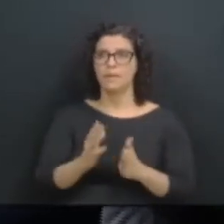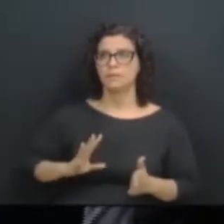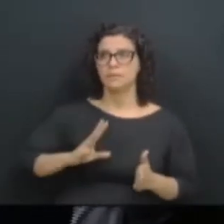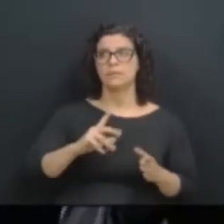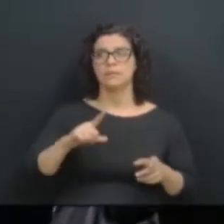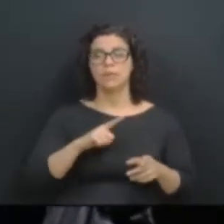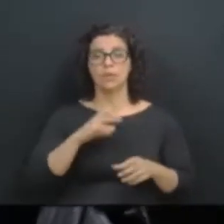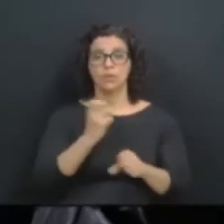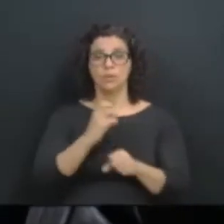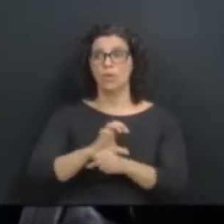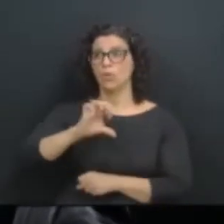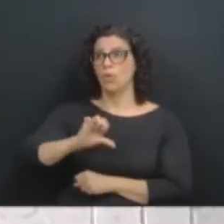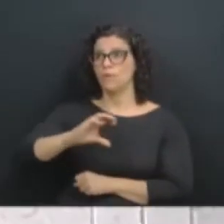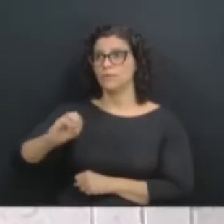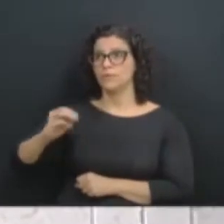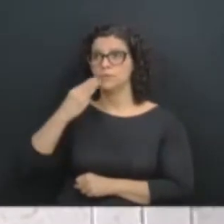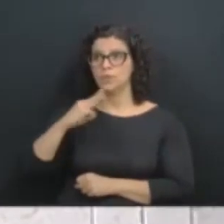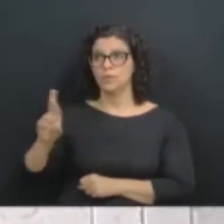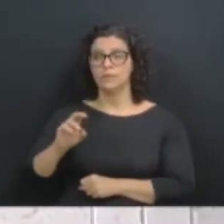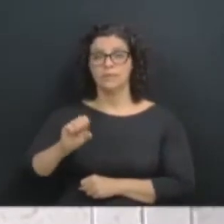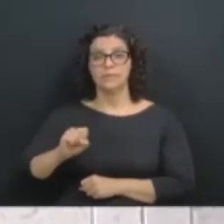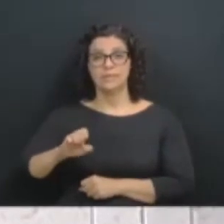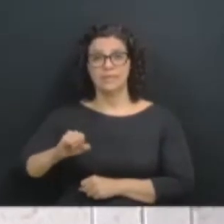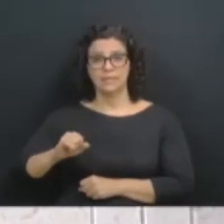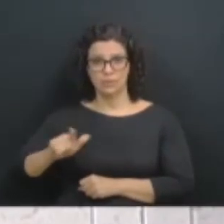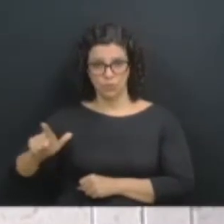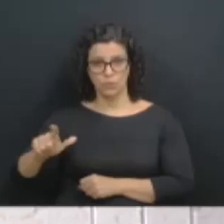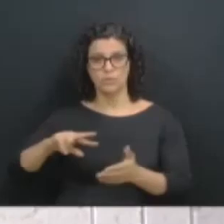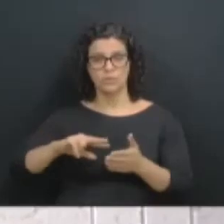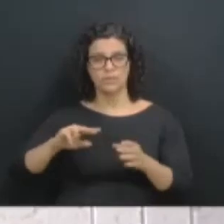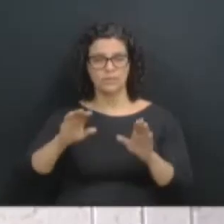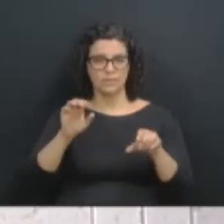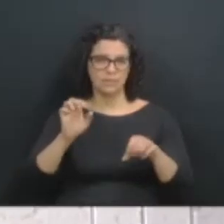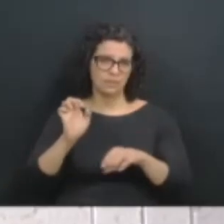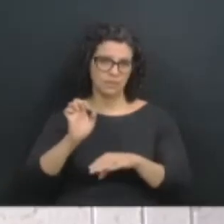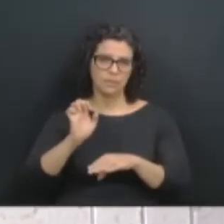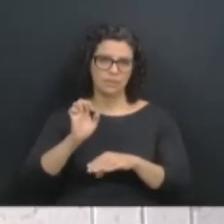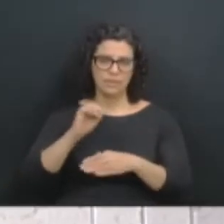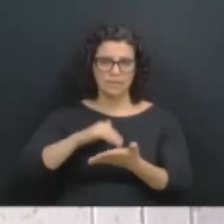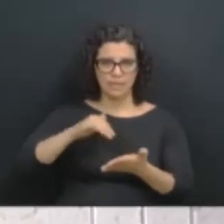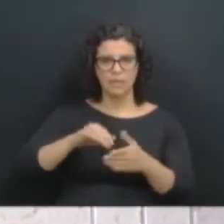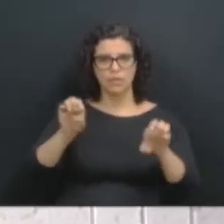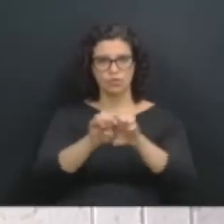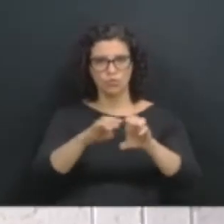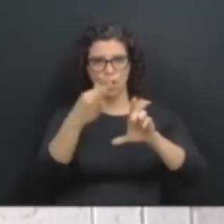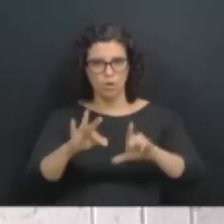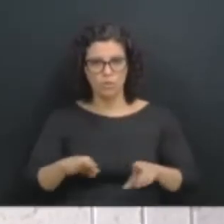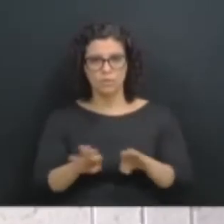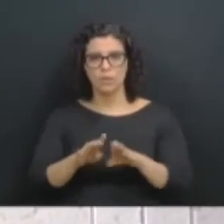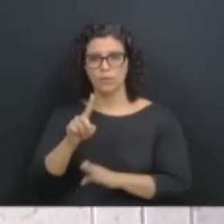para 900 milhões de reais. A CEIU, Secretaria de Infraestrutura, tinha 1,4, foi